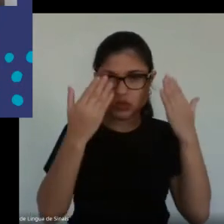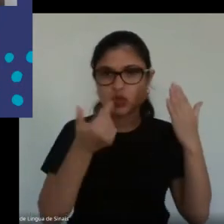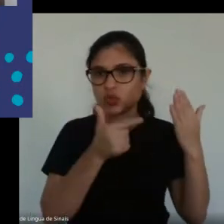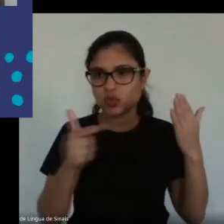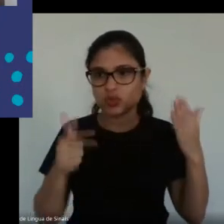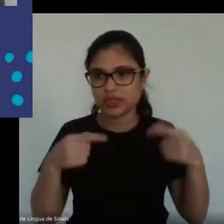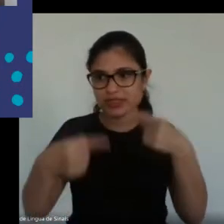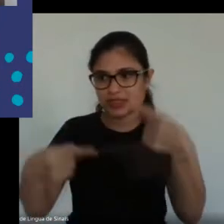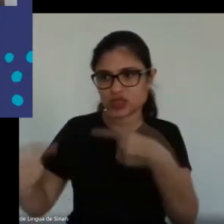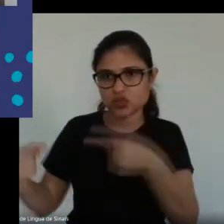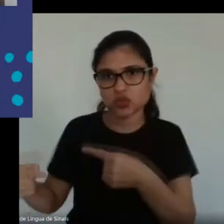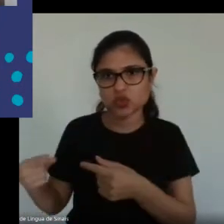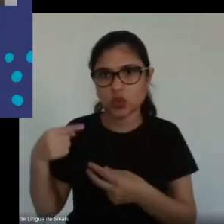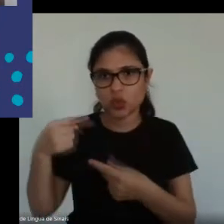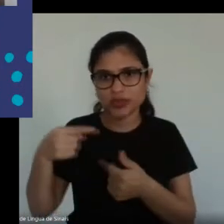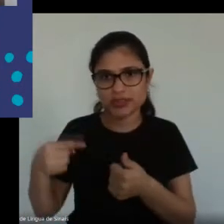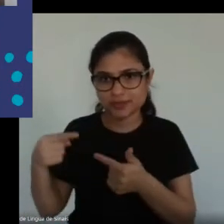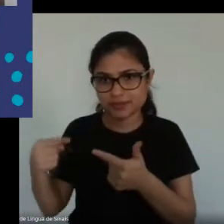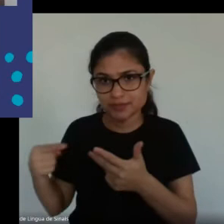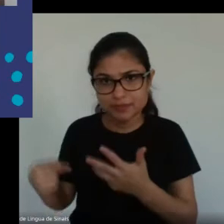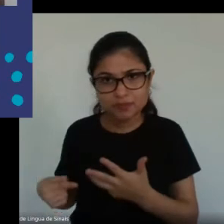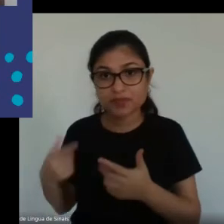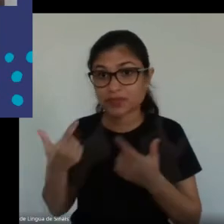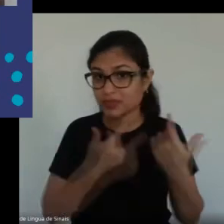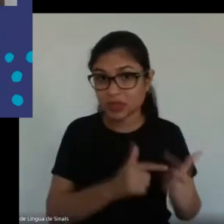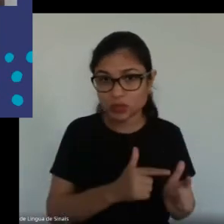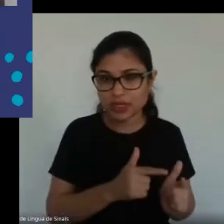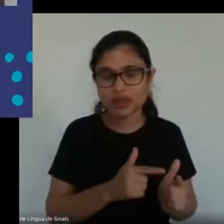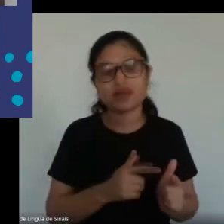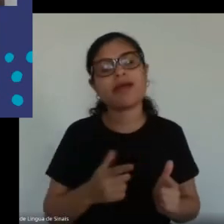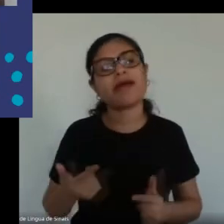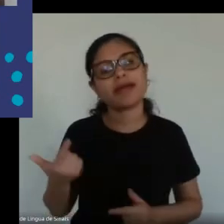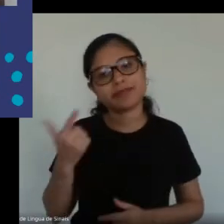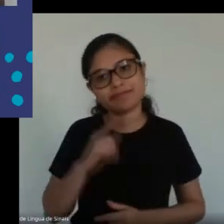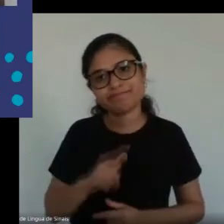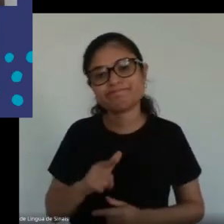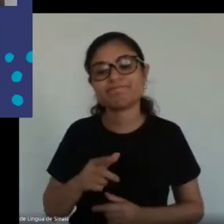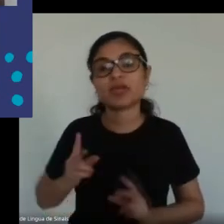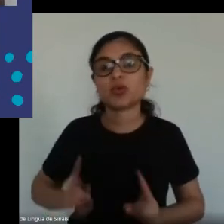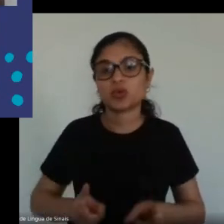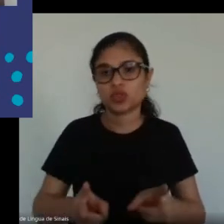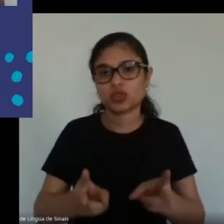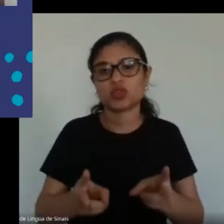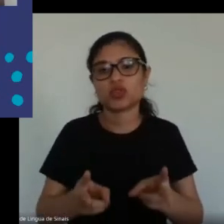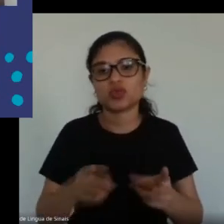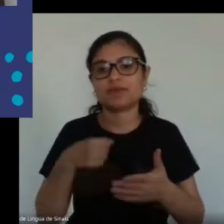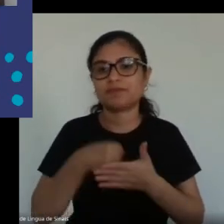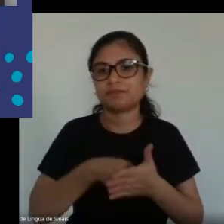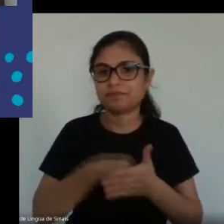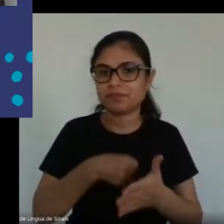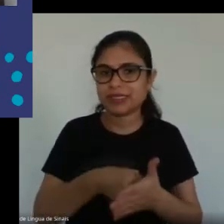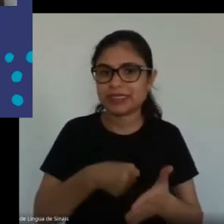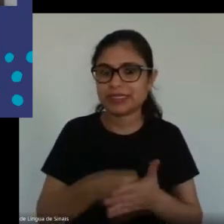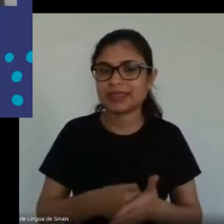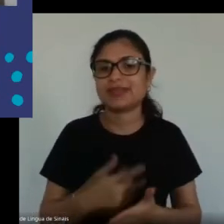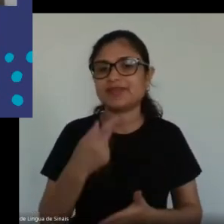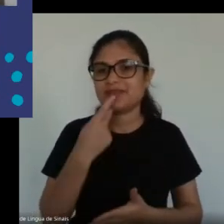essa discussão, nós vamos continuar aqui, né, brigando e dizendo que isso é preciso.